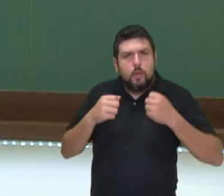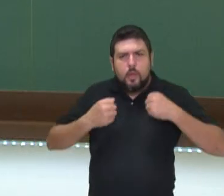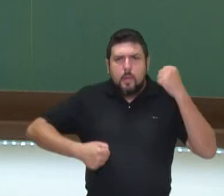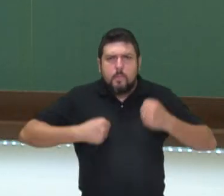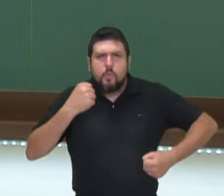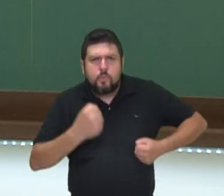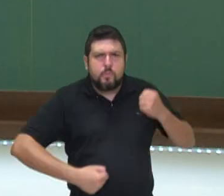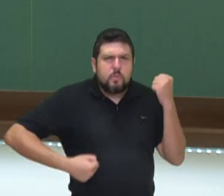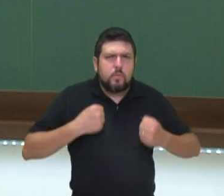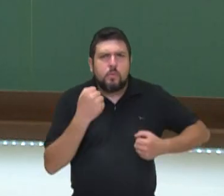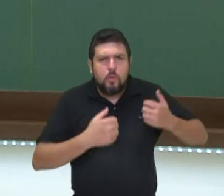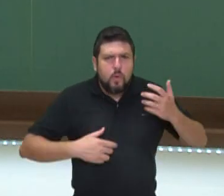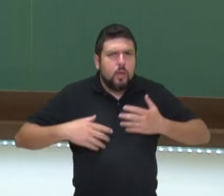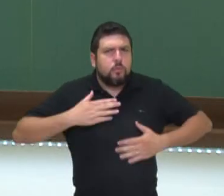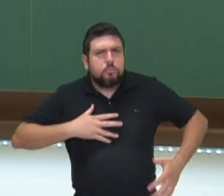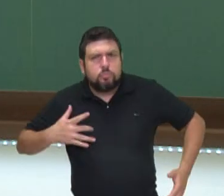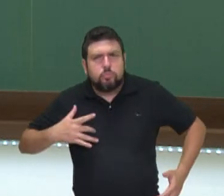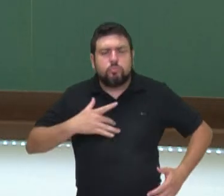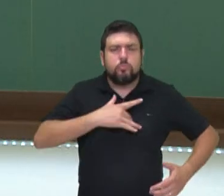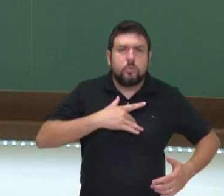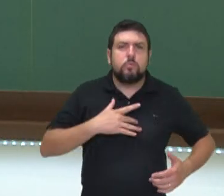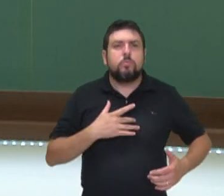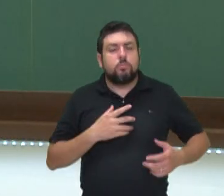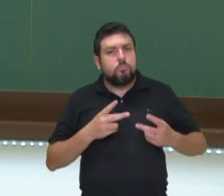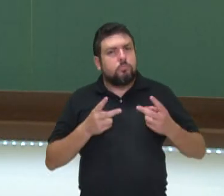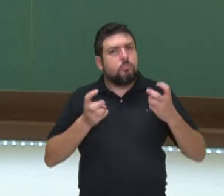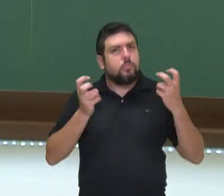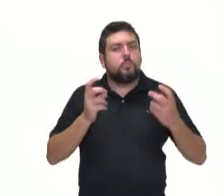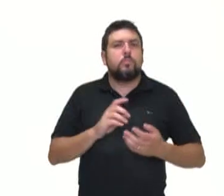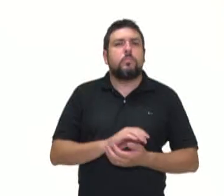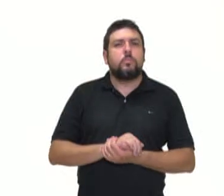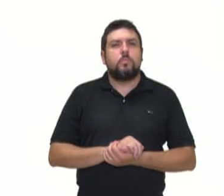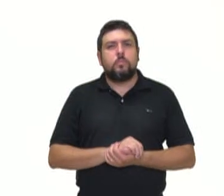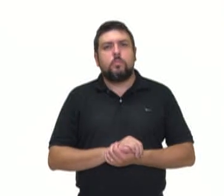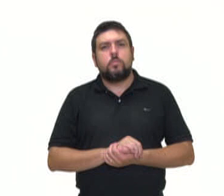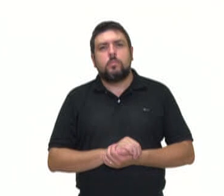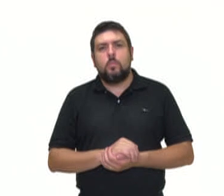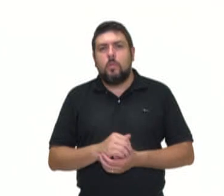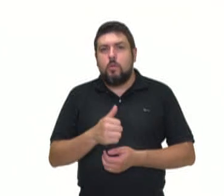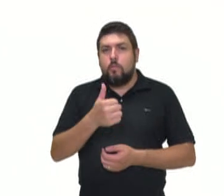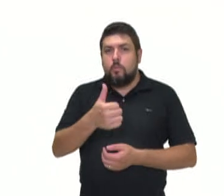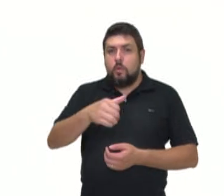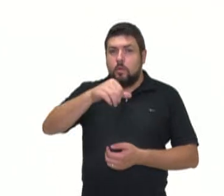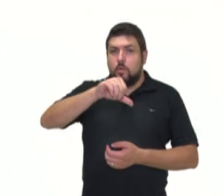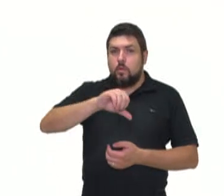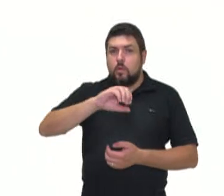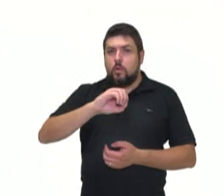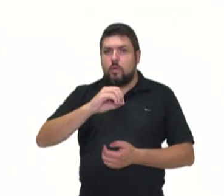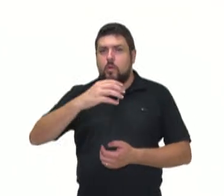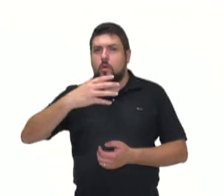tinham resistência, né? Aí, em 1904, foi criado a FIFA,